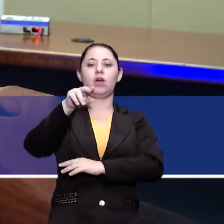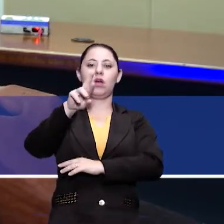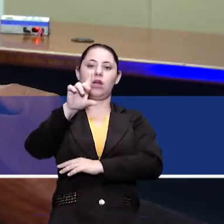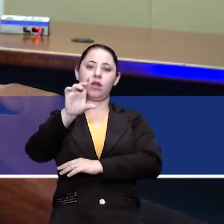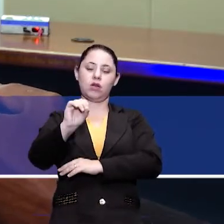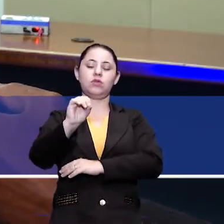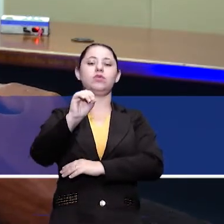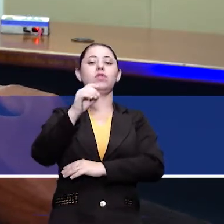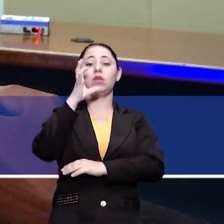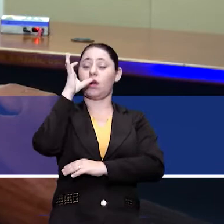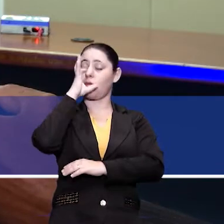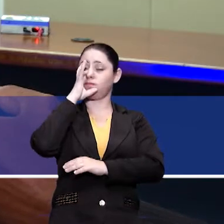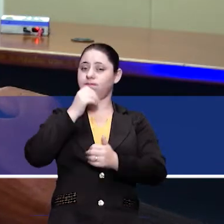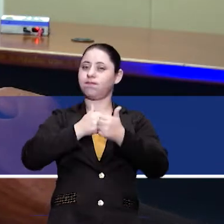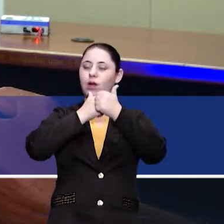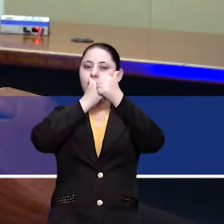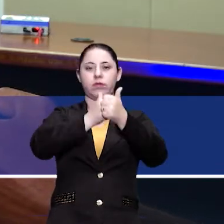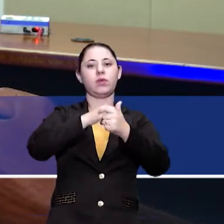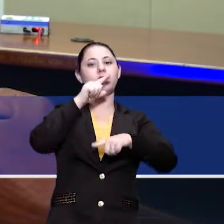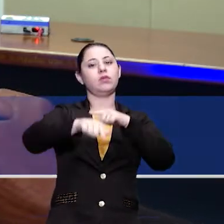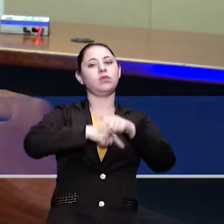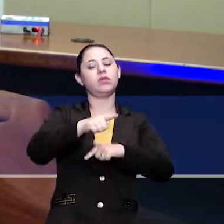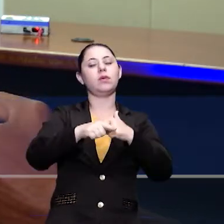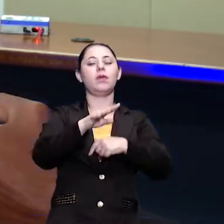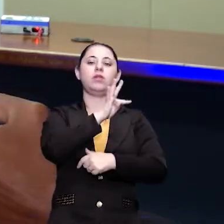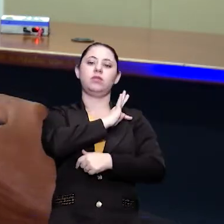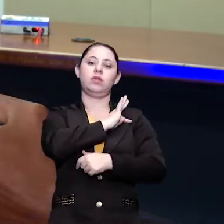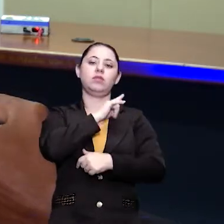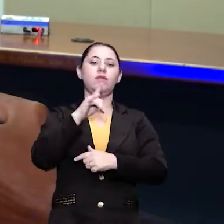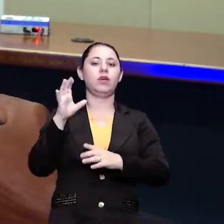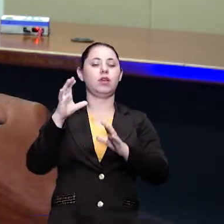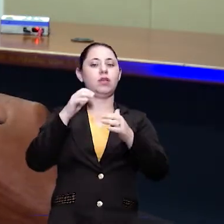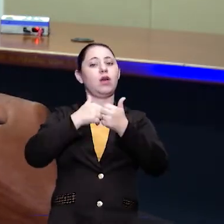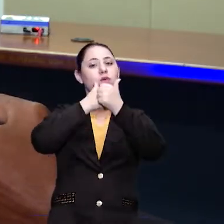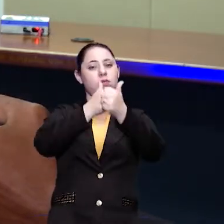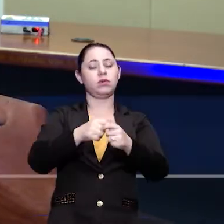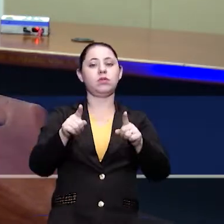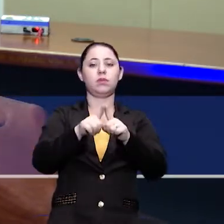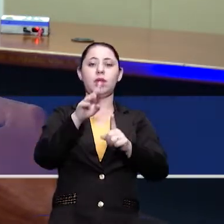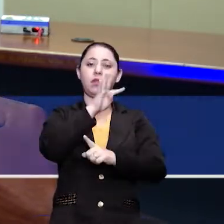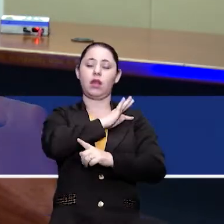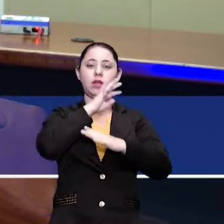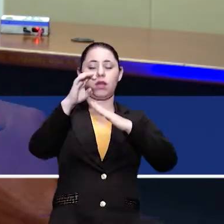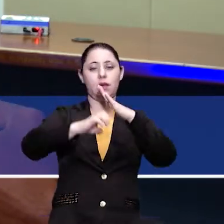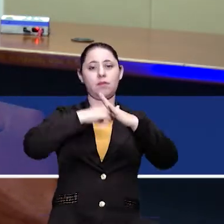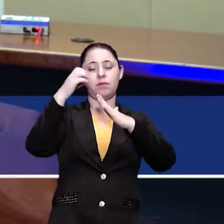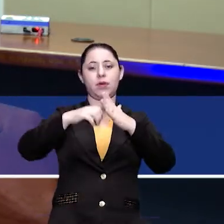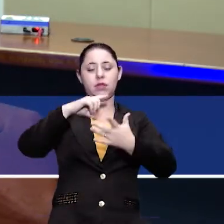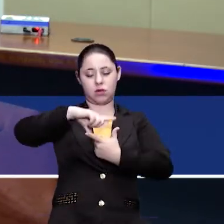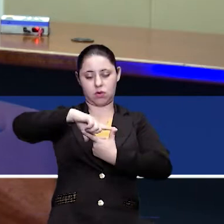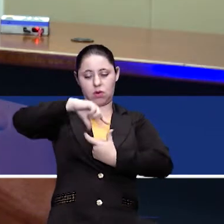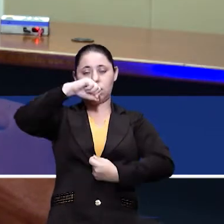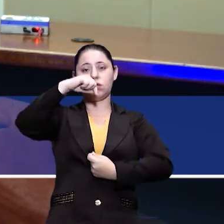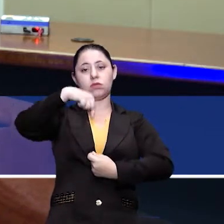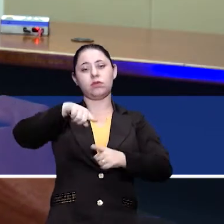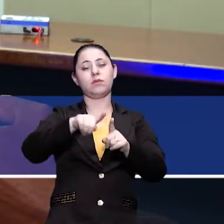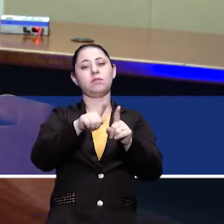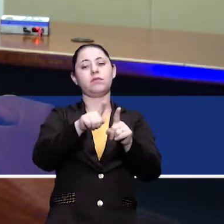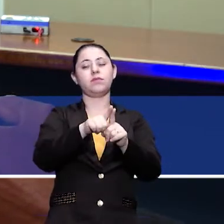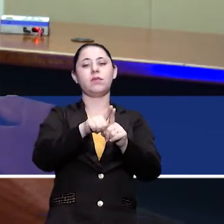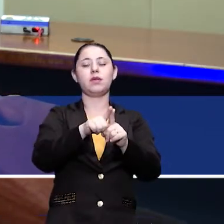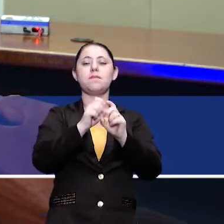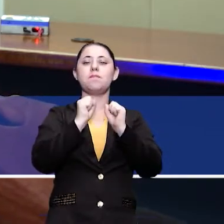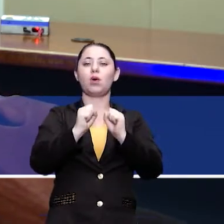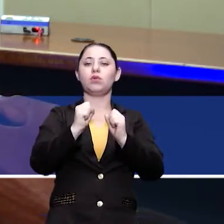Carlos que faça o acompanhamento desse trabalho técnico, que vai ser acompanhado também pelos técnicos da empresa